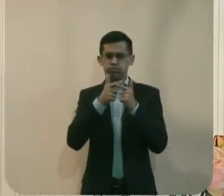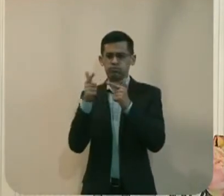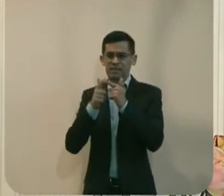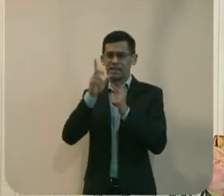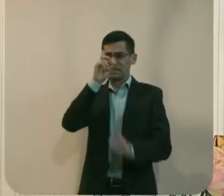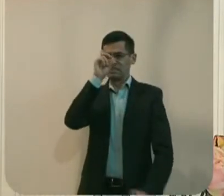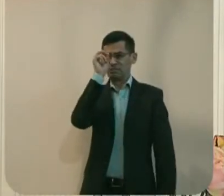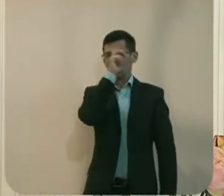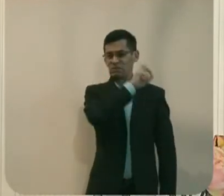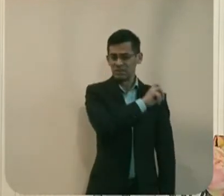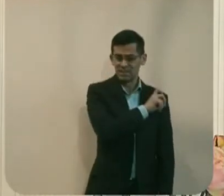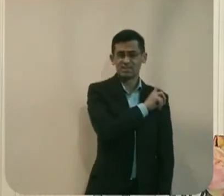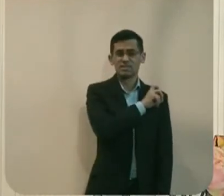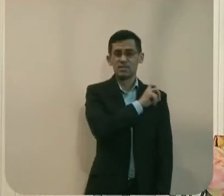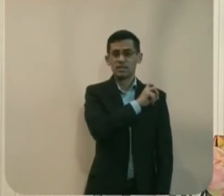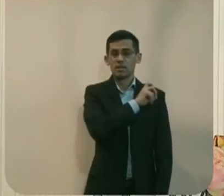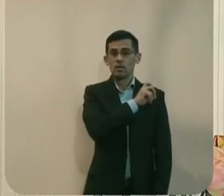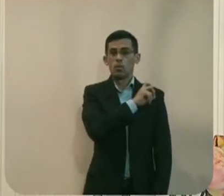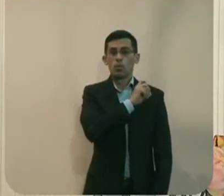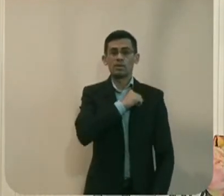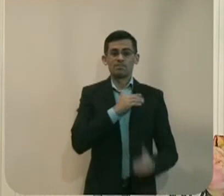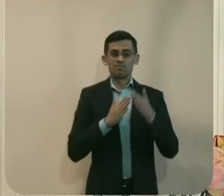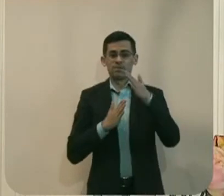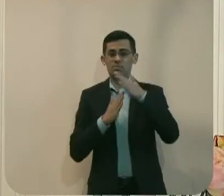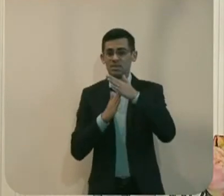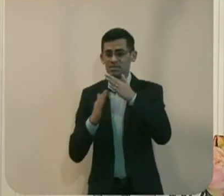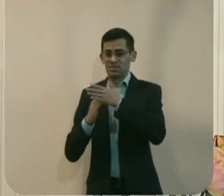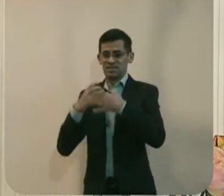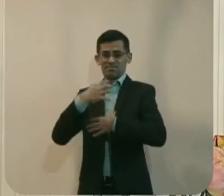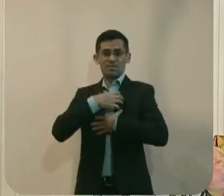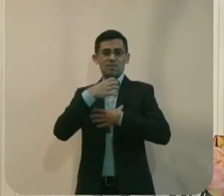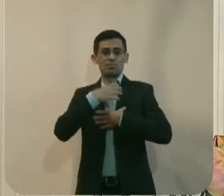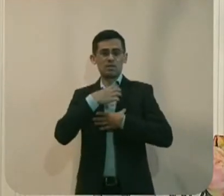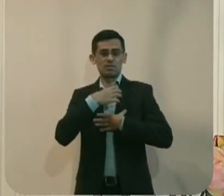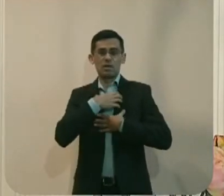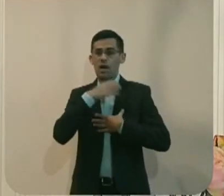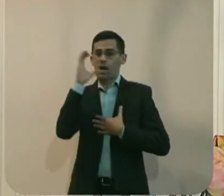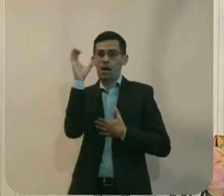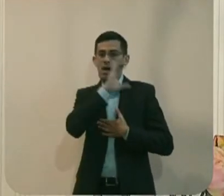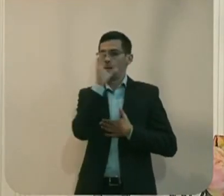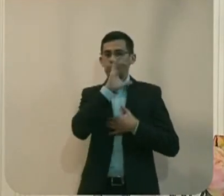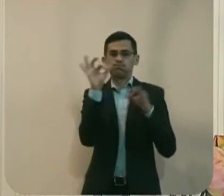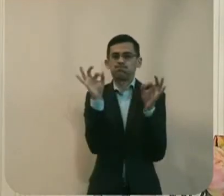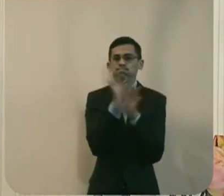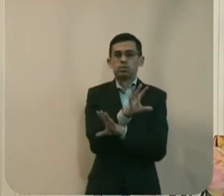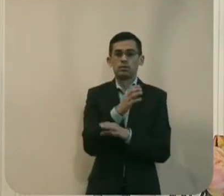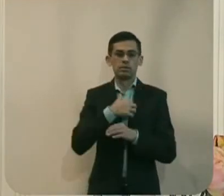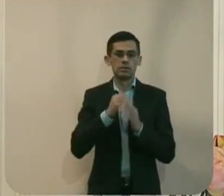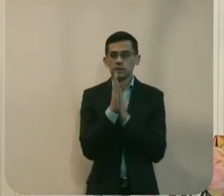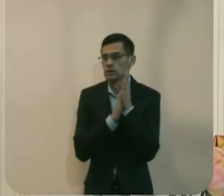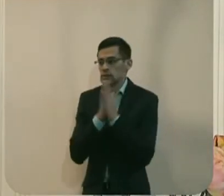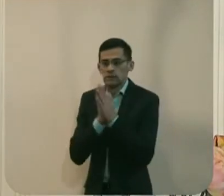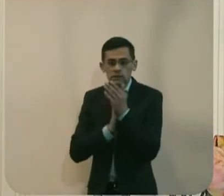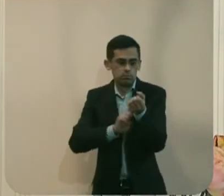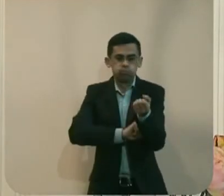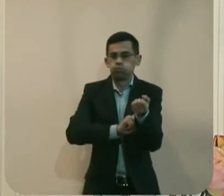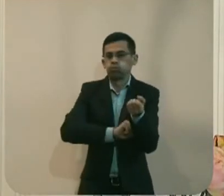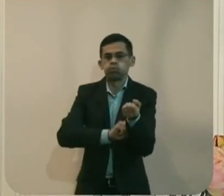uma dificuldade, os limites emocionais eles chegam muito rápido, a gente fica ansioso,